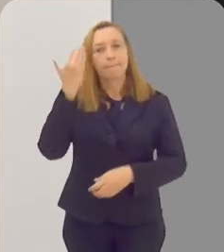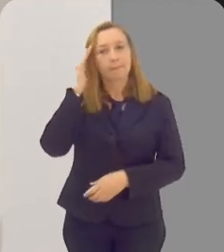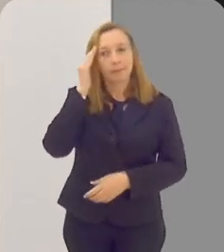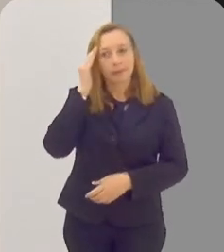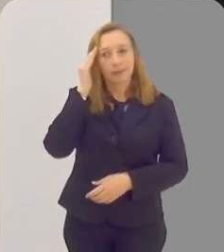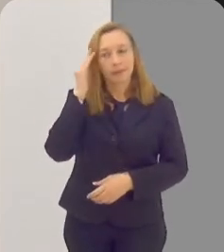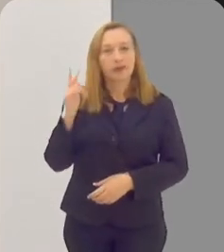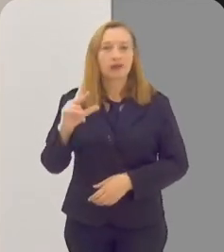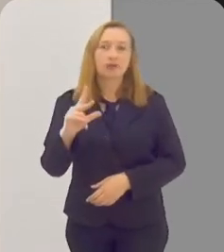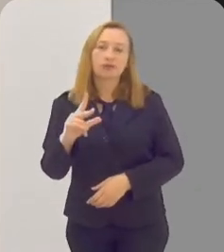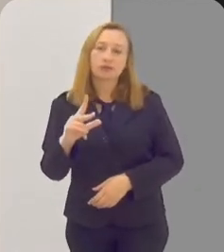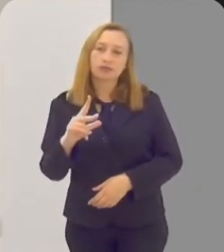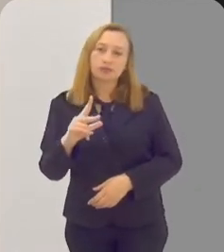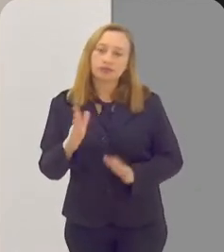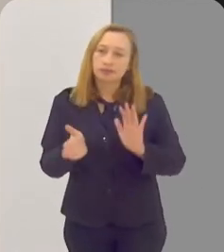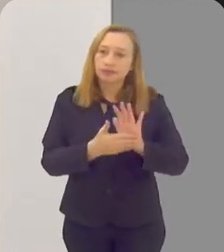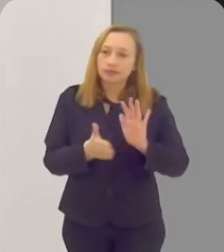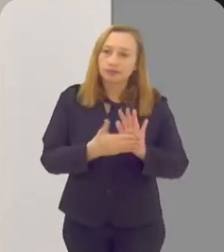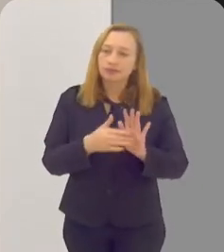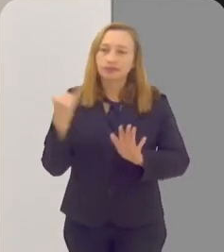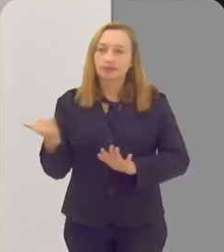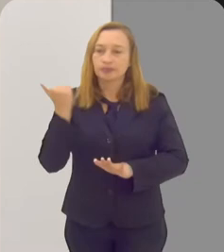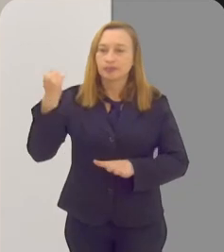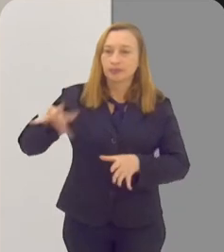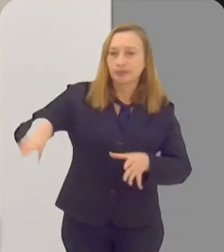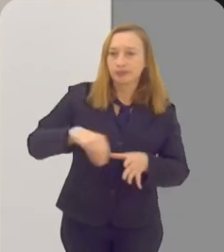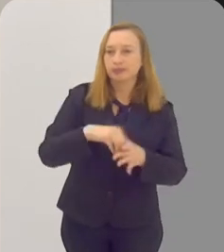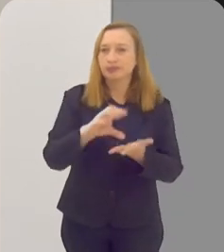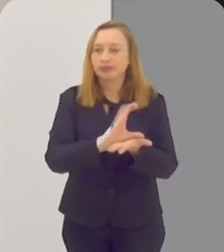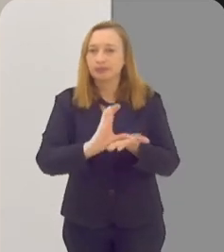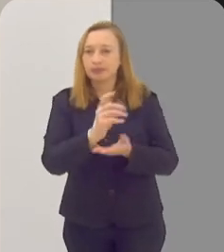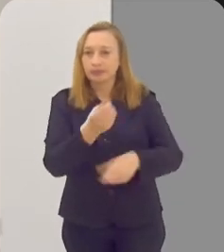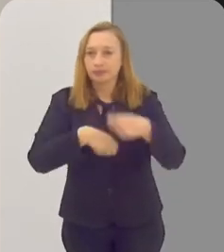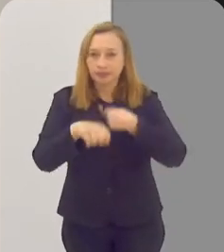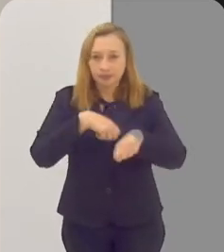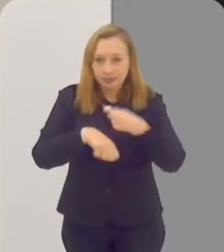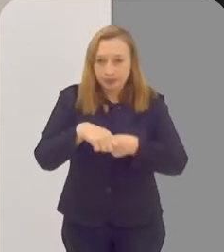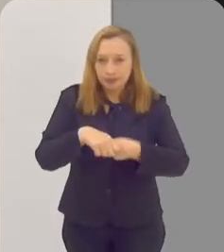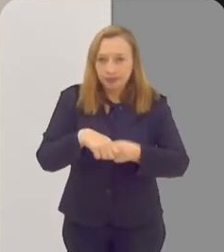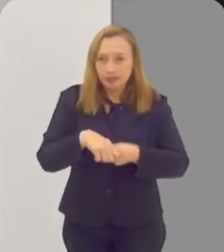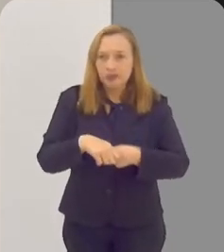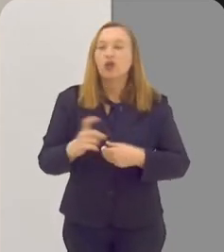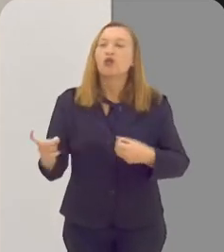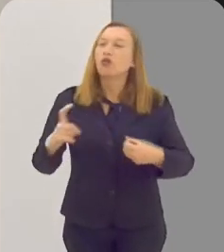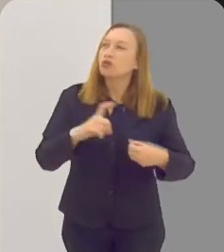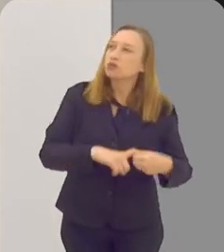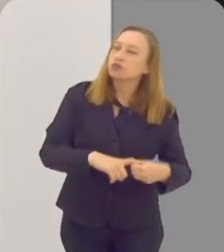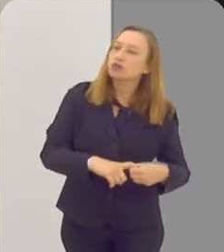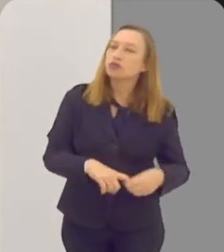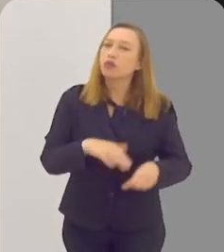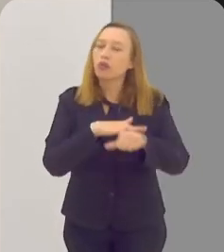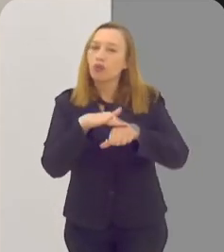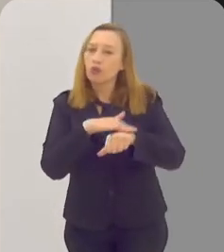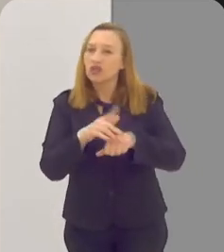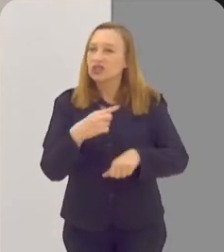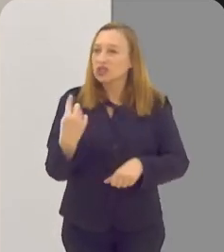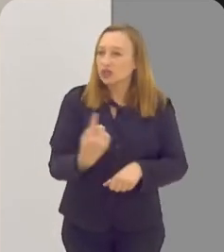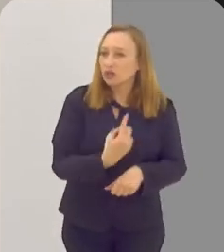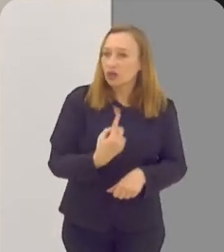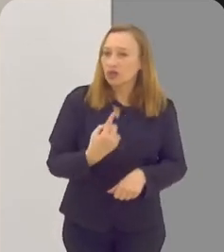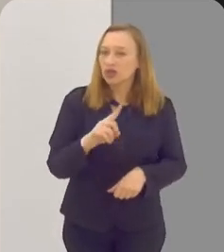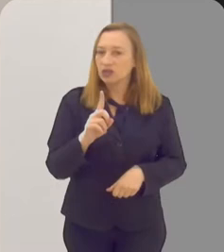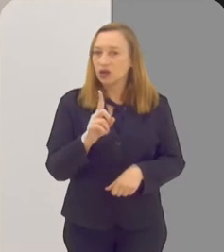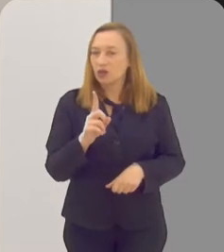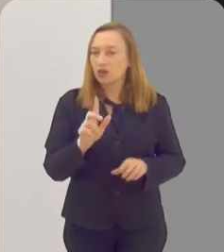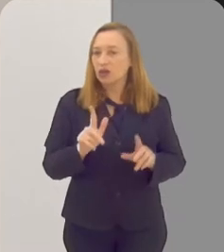precisa entender o propósito e a importância de participar de um conselho de administração. Voltando àquela conversa